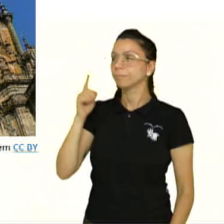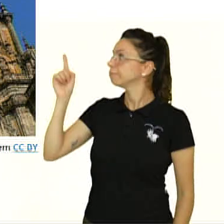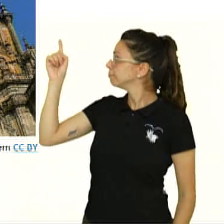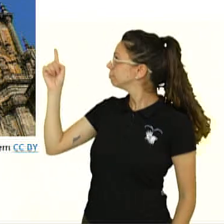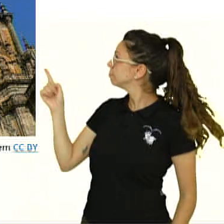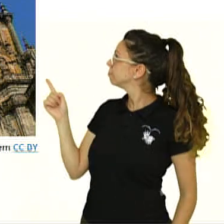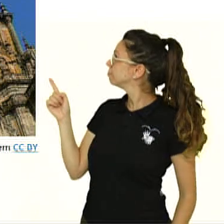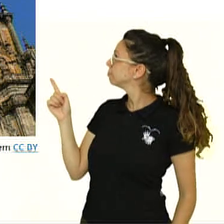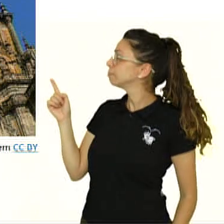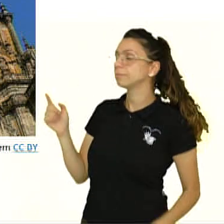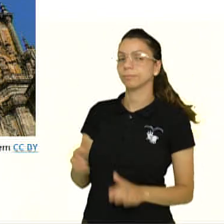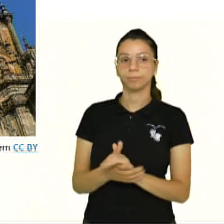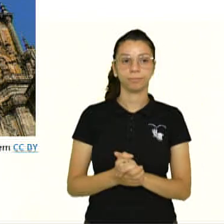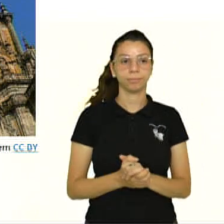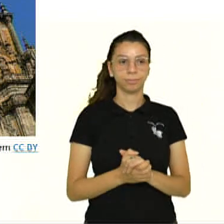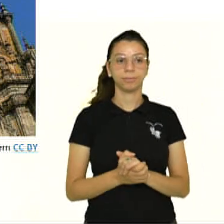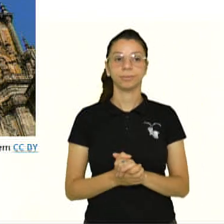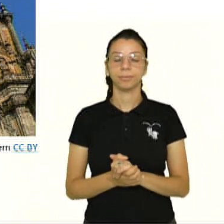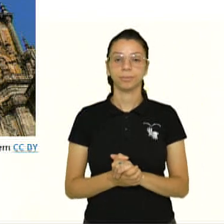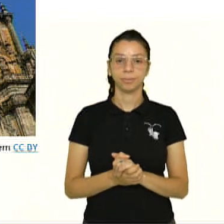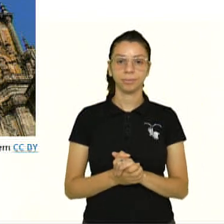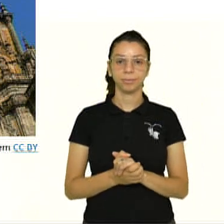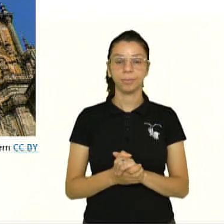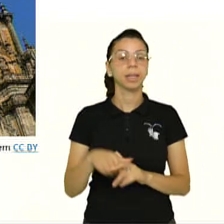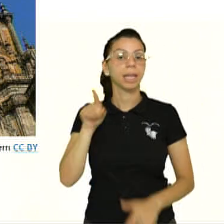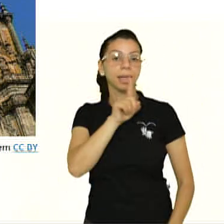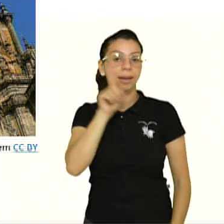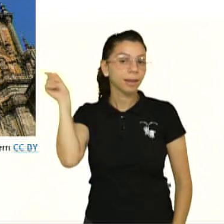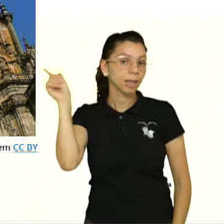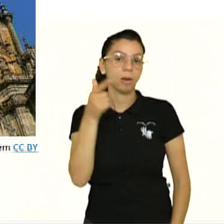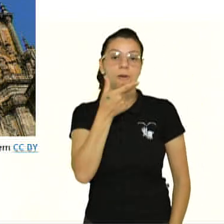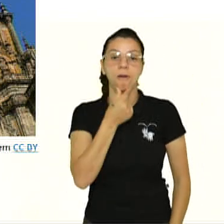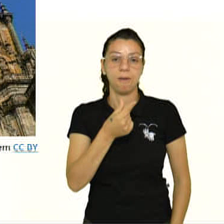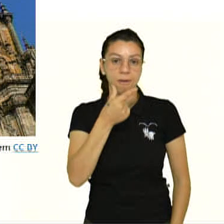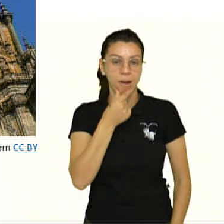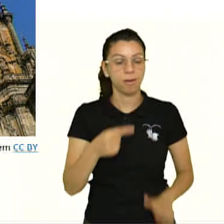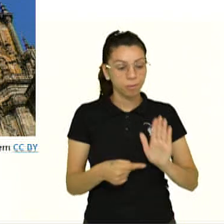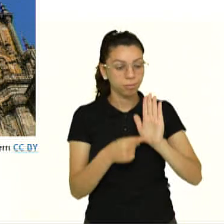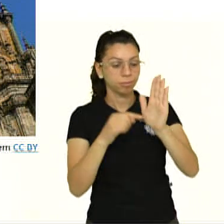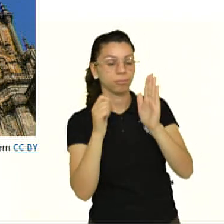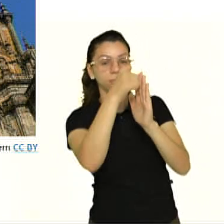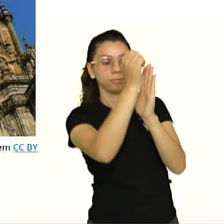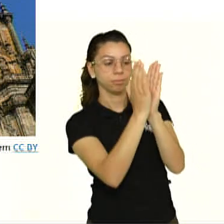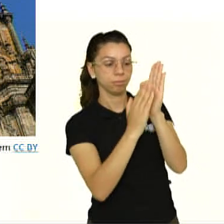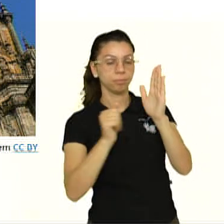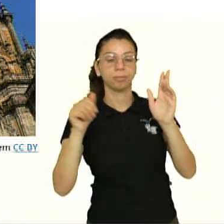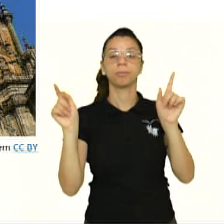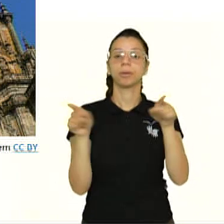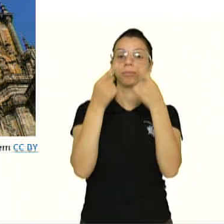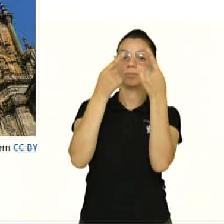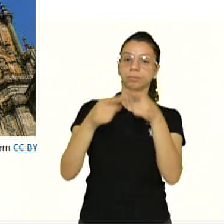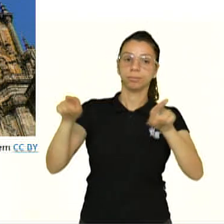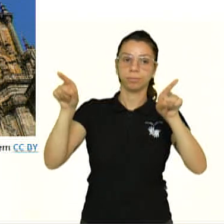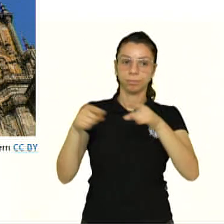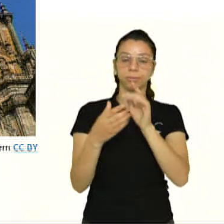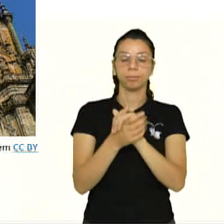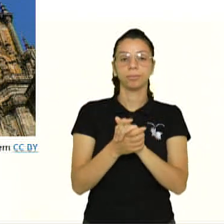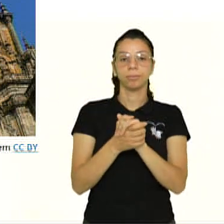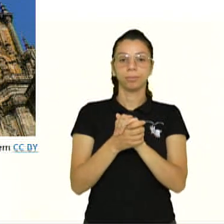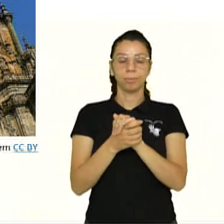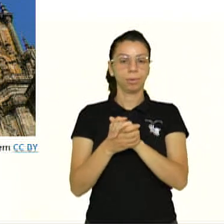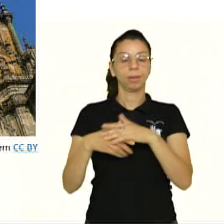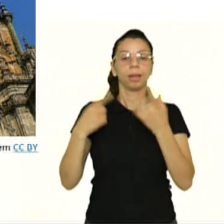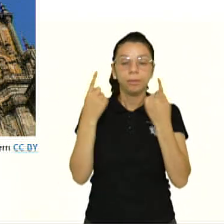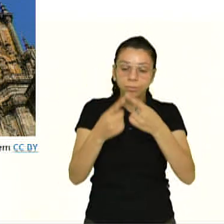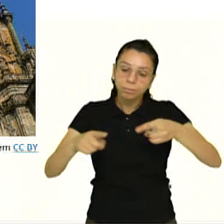que é o Johann Sebastian Bach. O Johann Sebastian Bach trouxe o barroco para a música. E no barroco você vai encontrar melodias